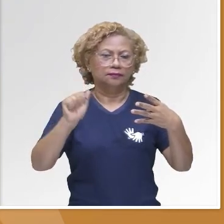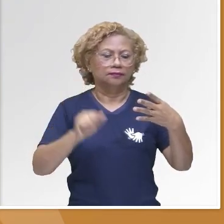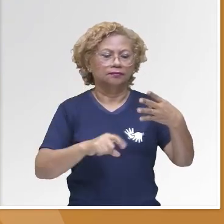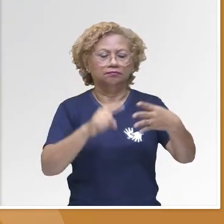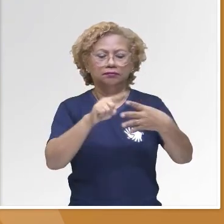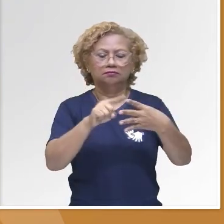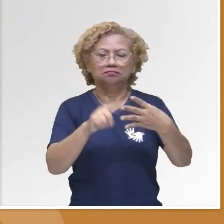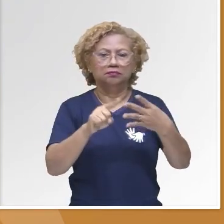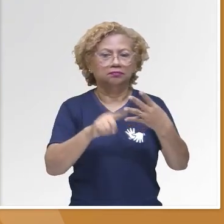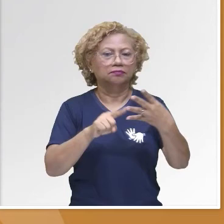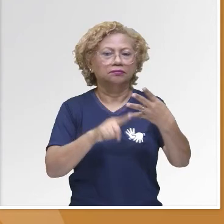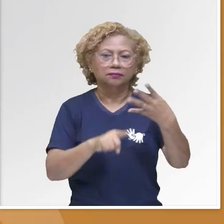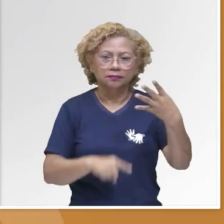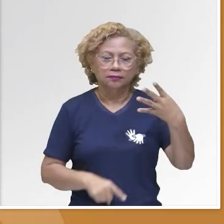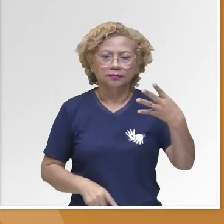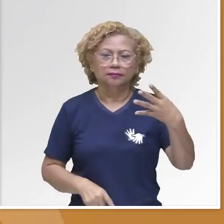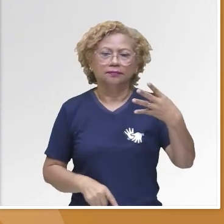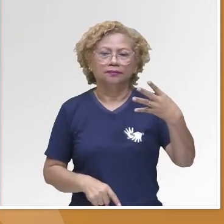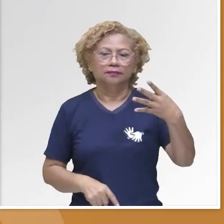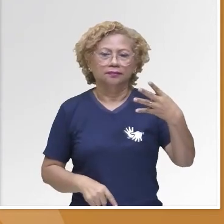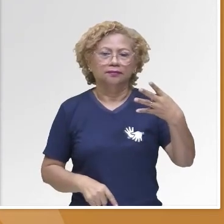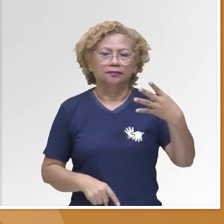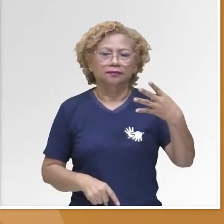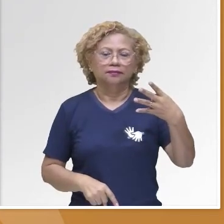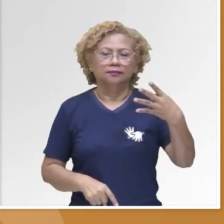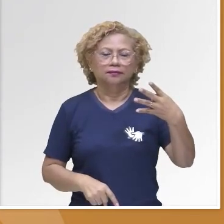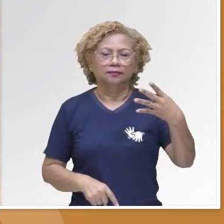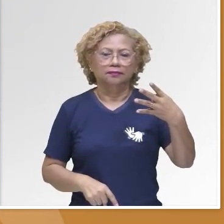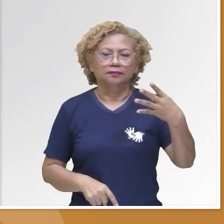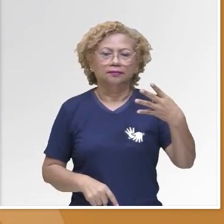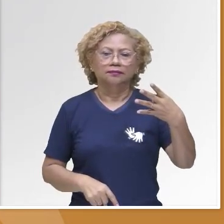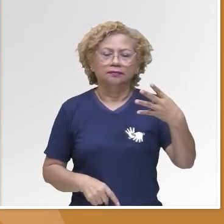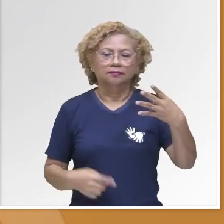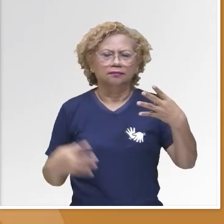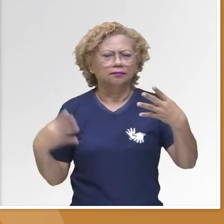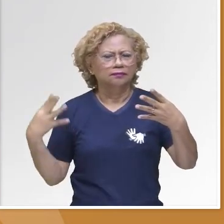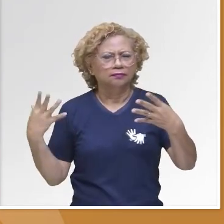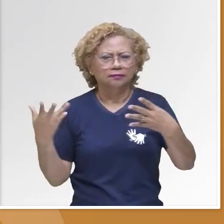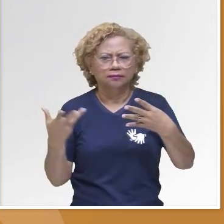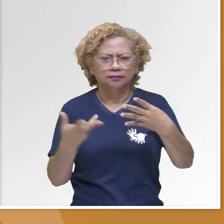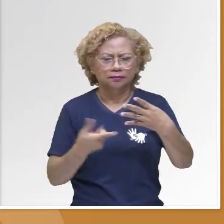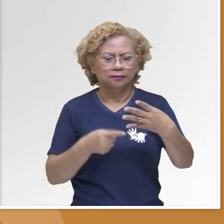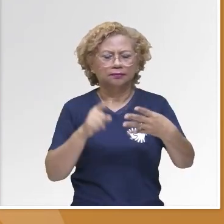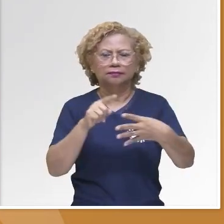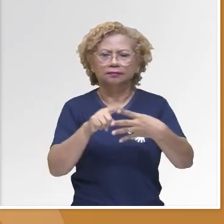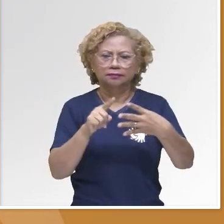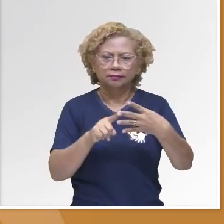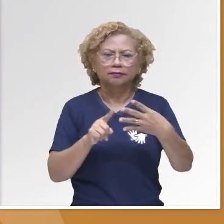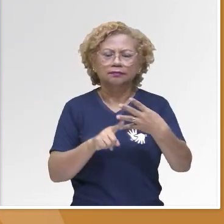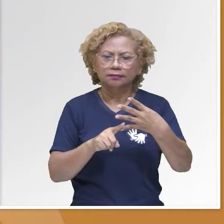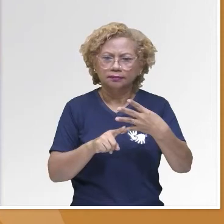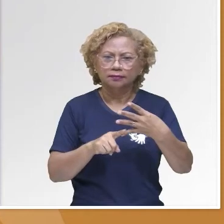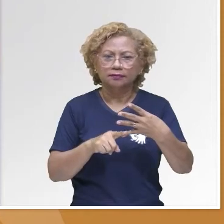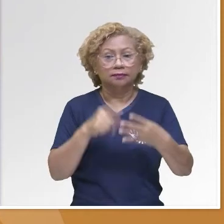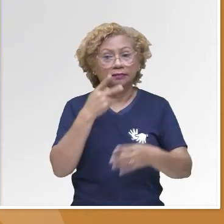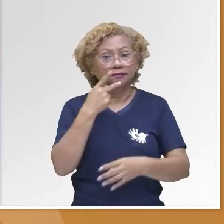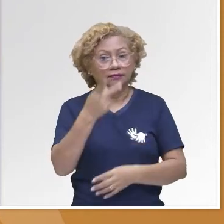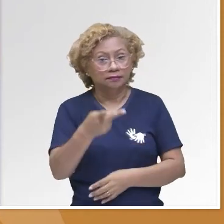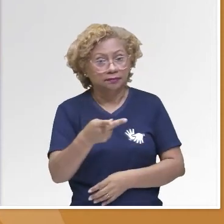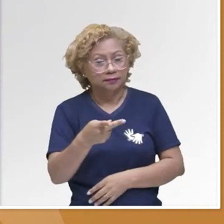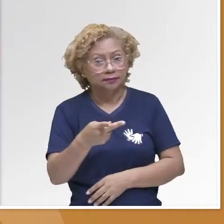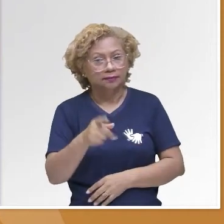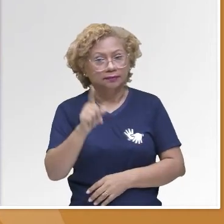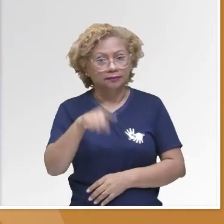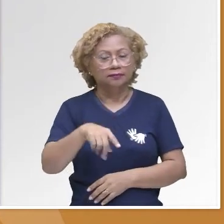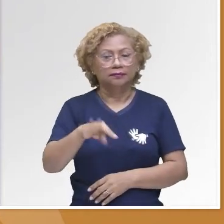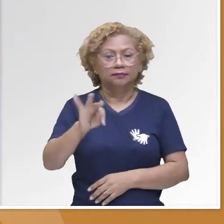ainda pertencente à China, e a Singapura. Tá? Esses são os tigres asiáticos que